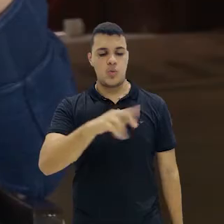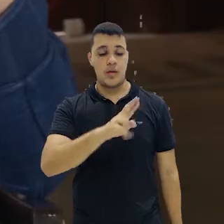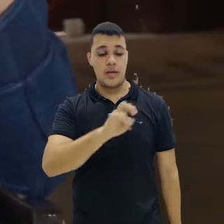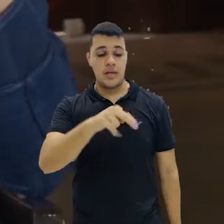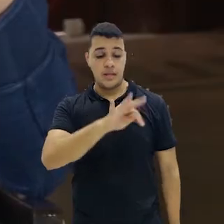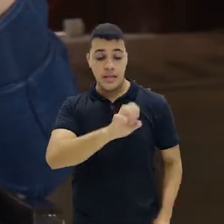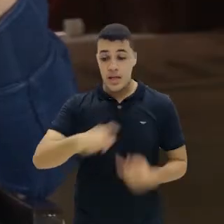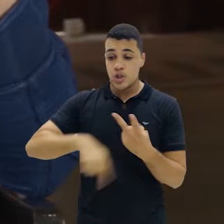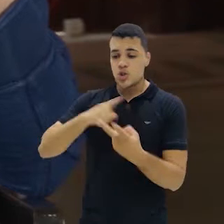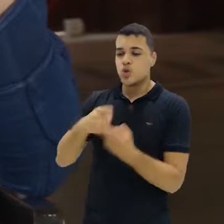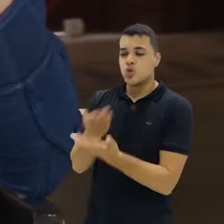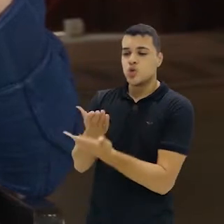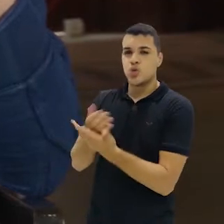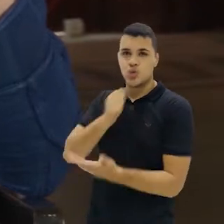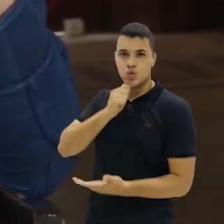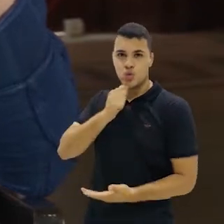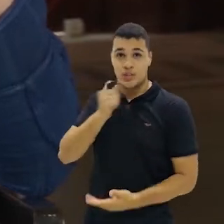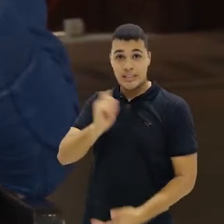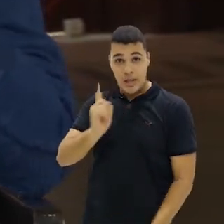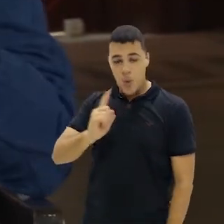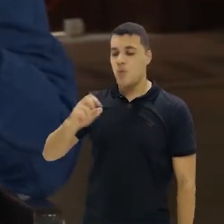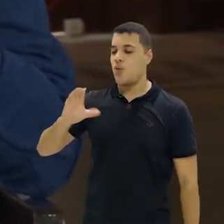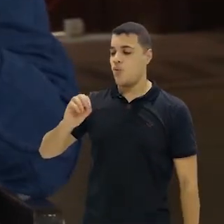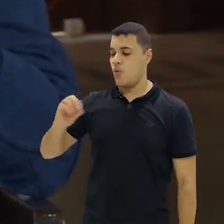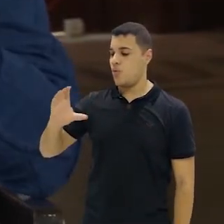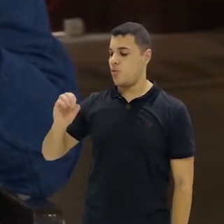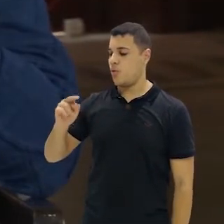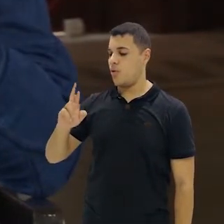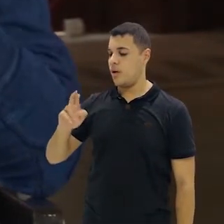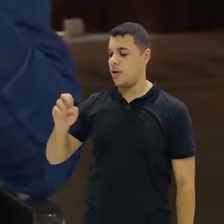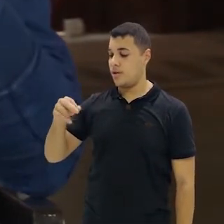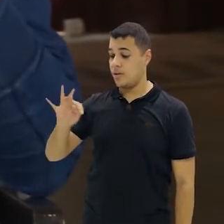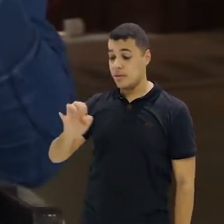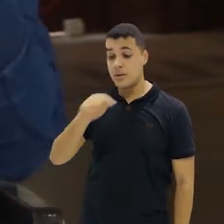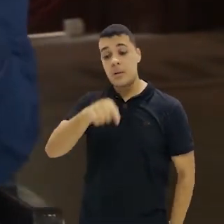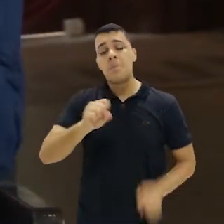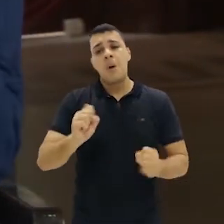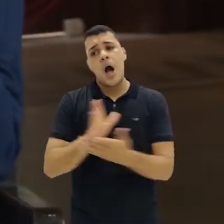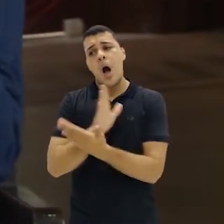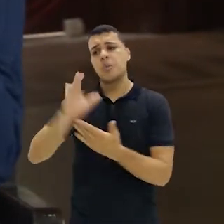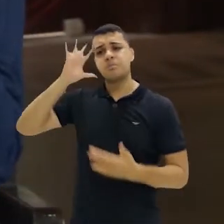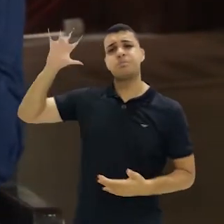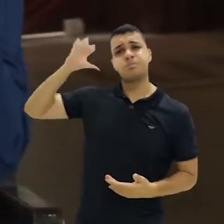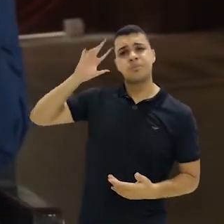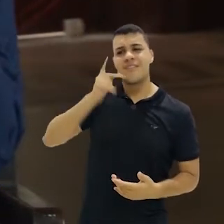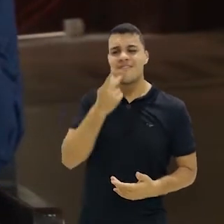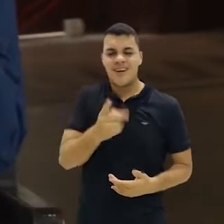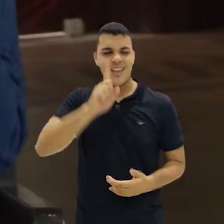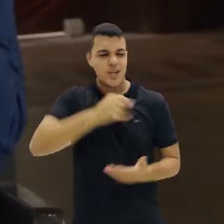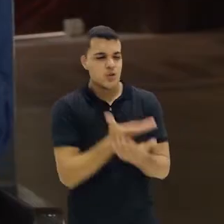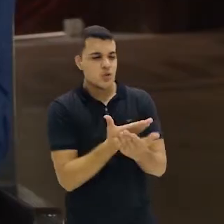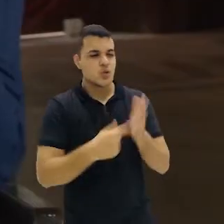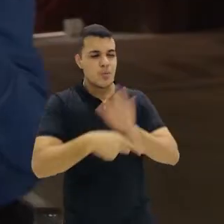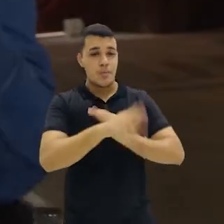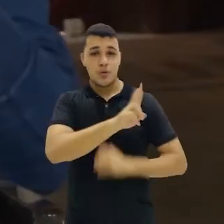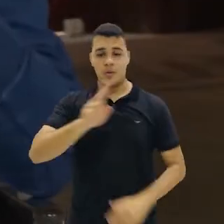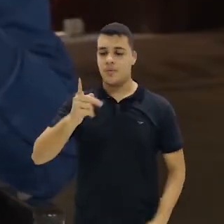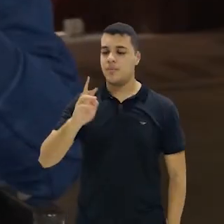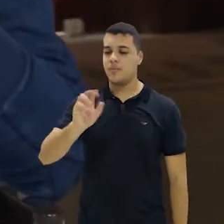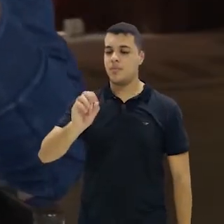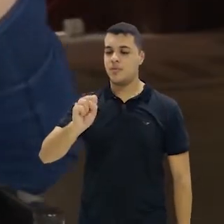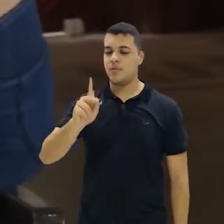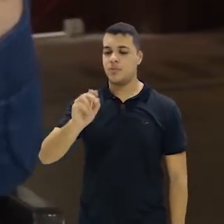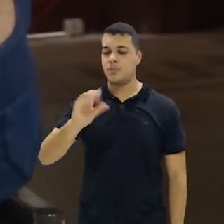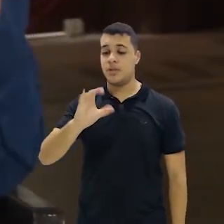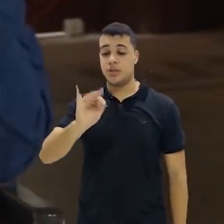também chamado por alguns de estudos prospectivos, é a classificação dos indivíduos, dos participantes